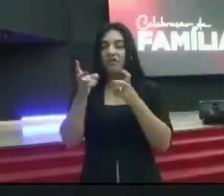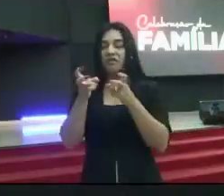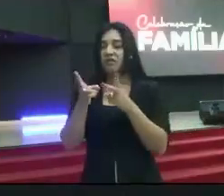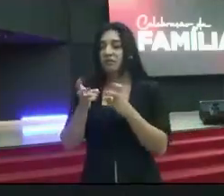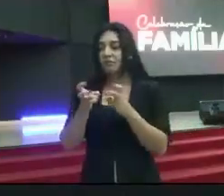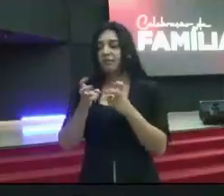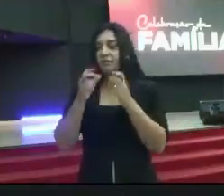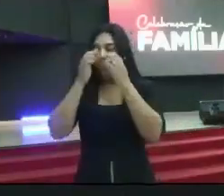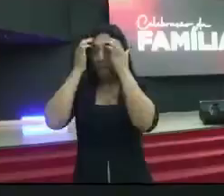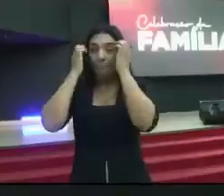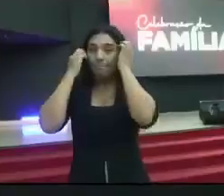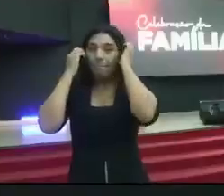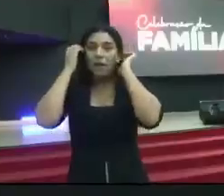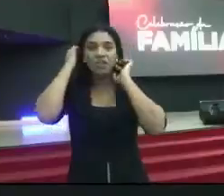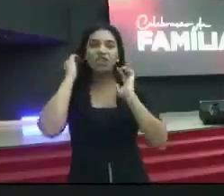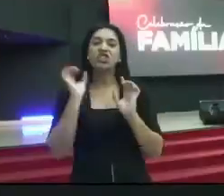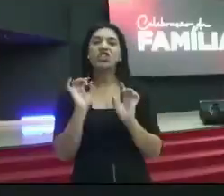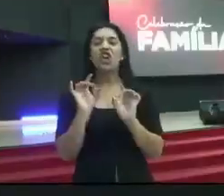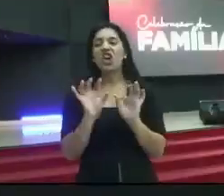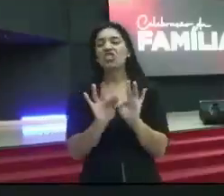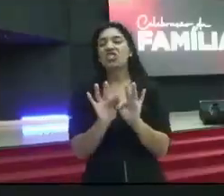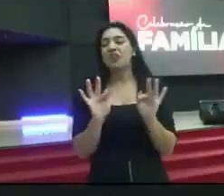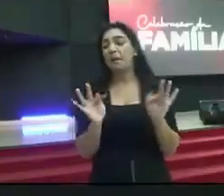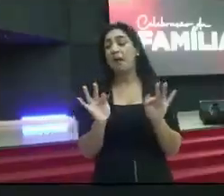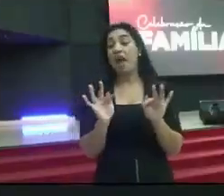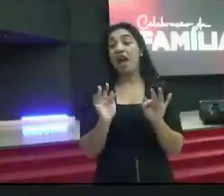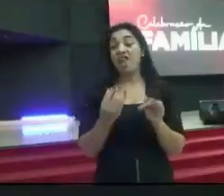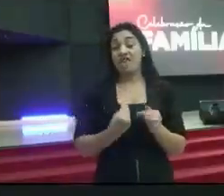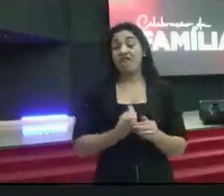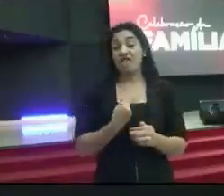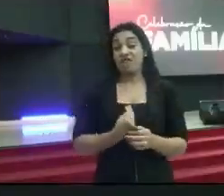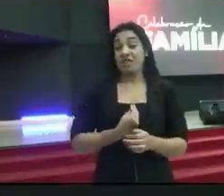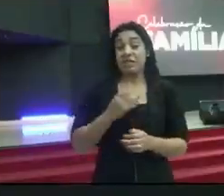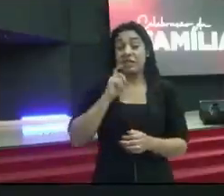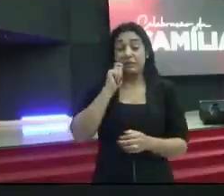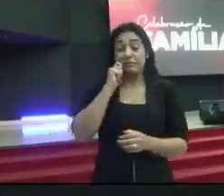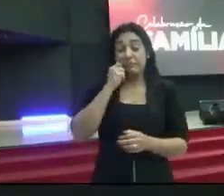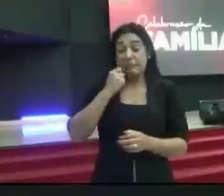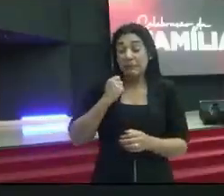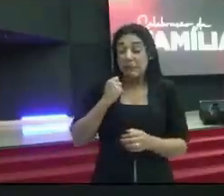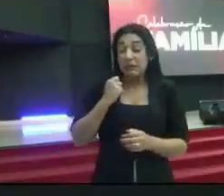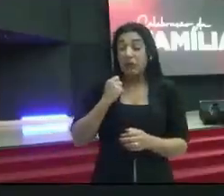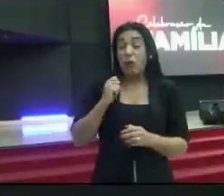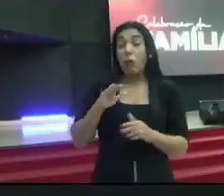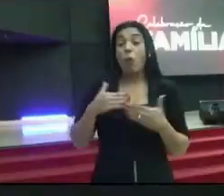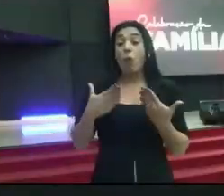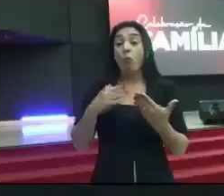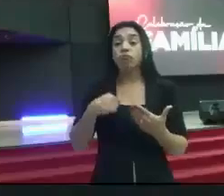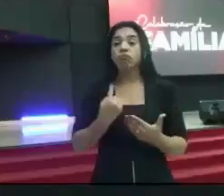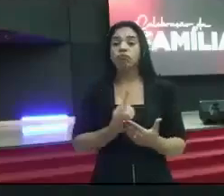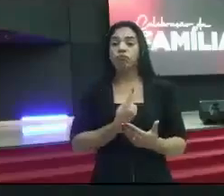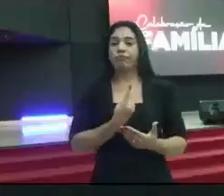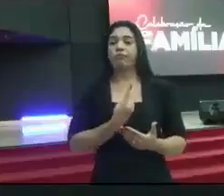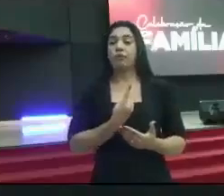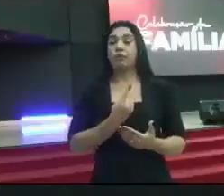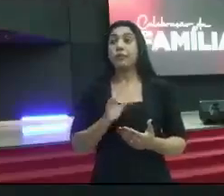isso. A vida se torna amarga quando